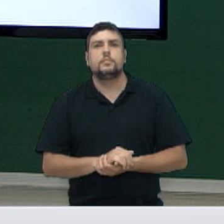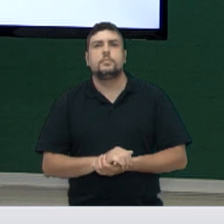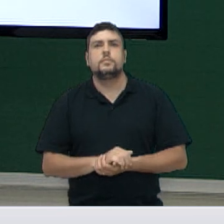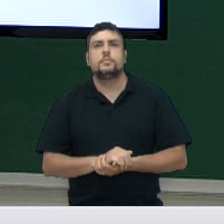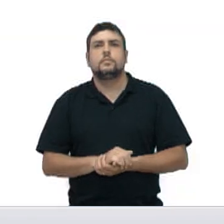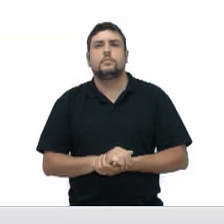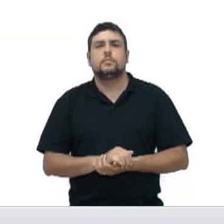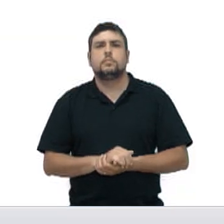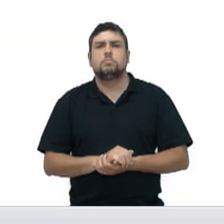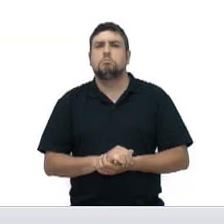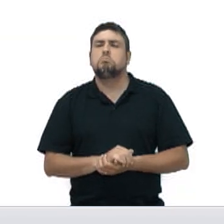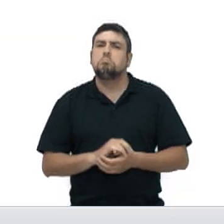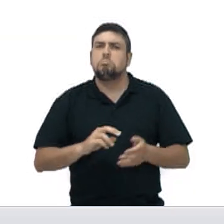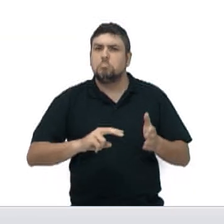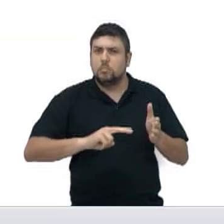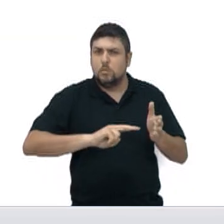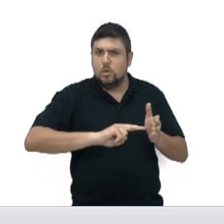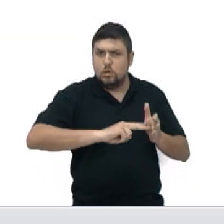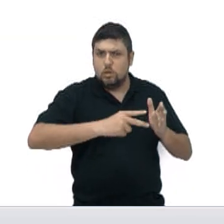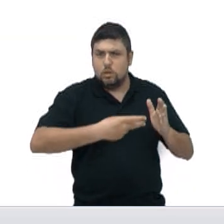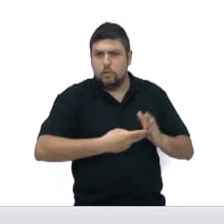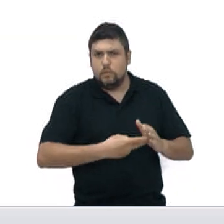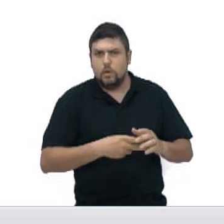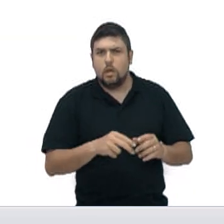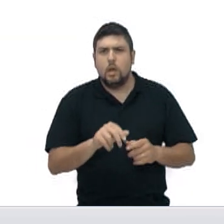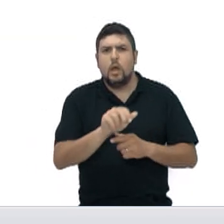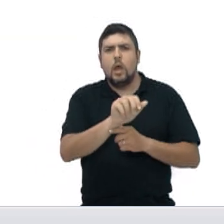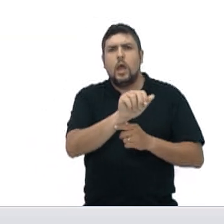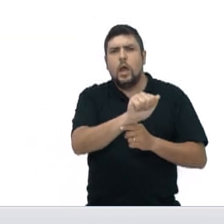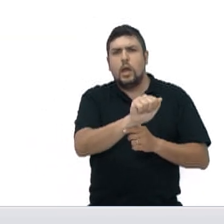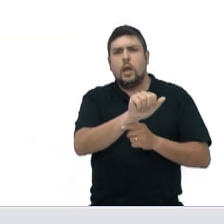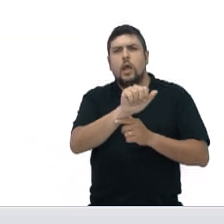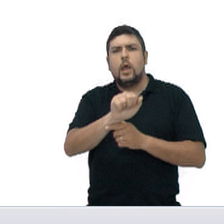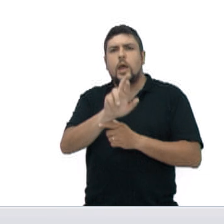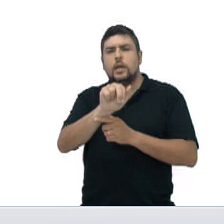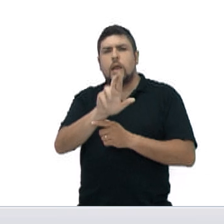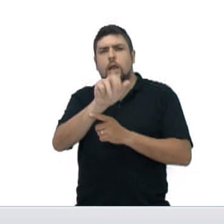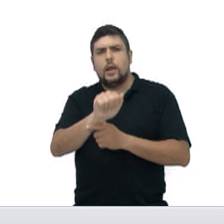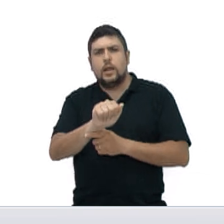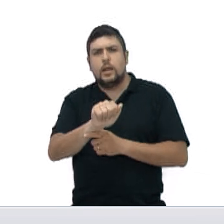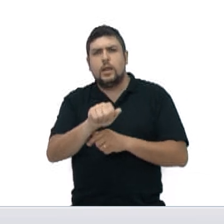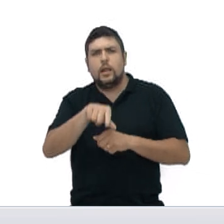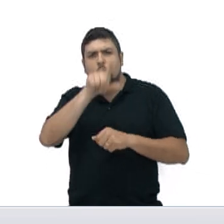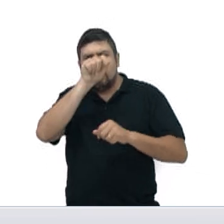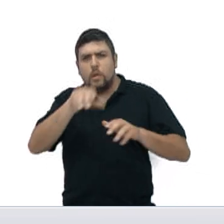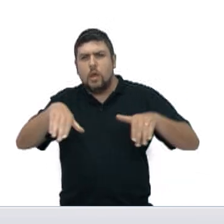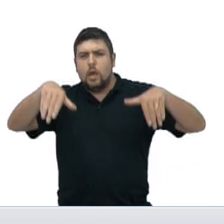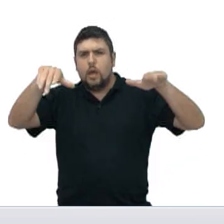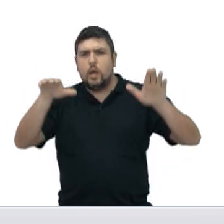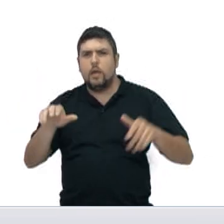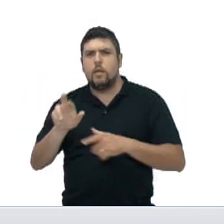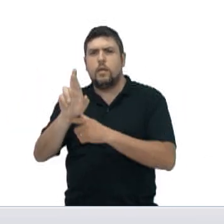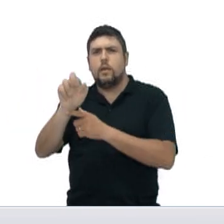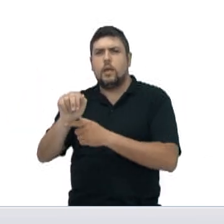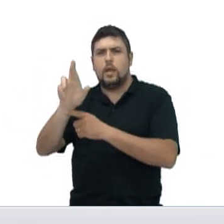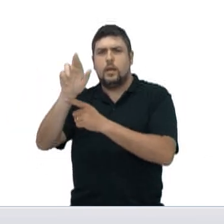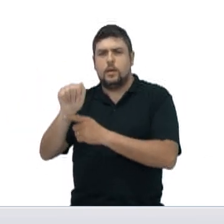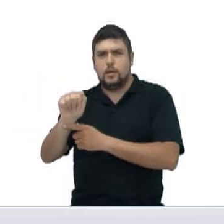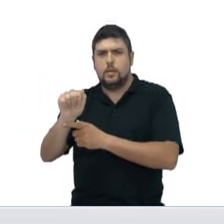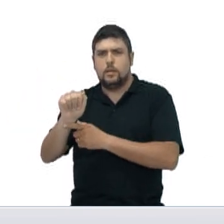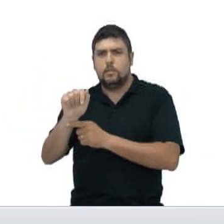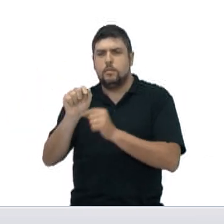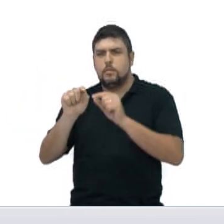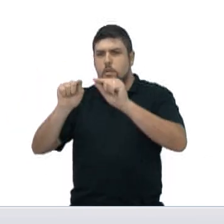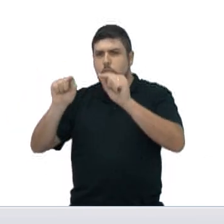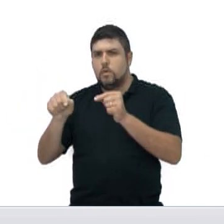O que significam os versos? A arara é uma ave rara. Muda seu nome, daí tem aqui